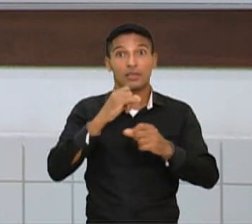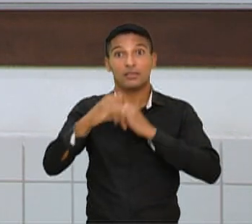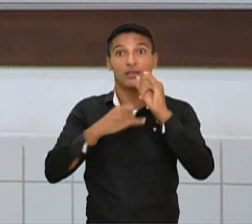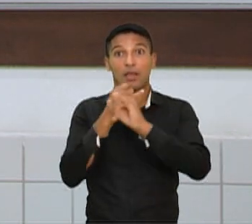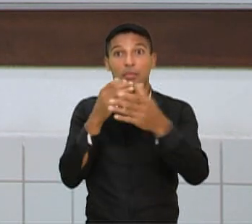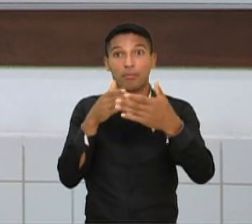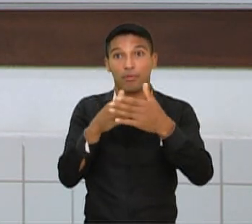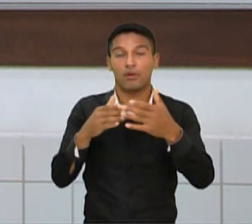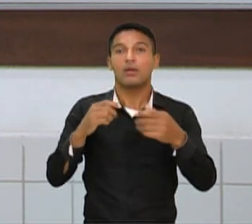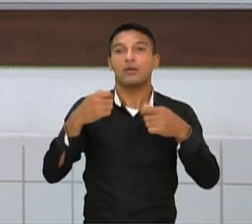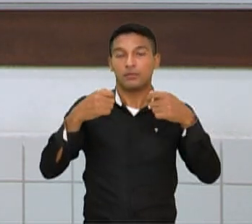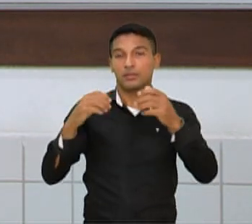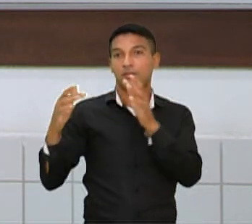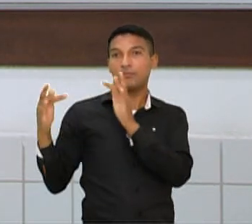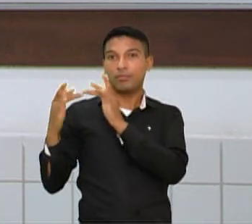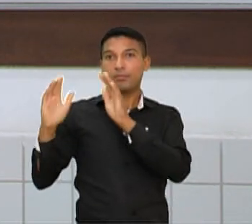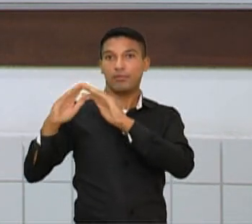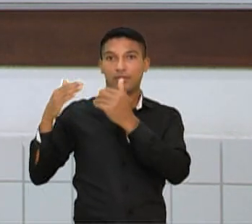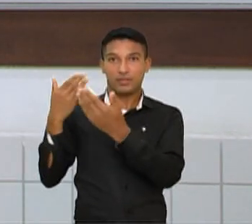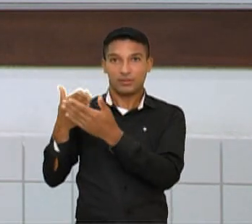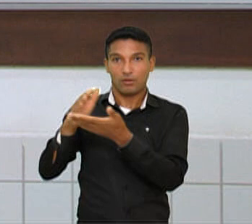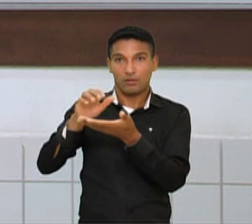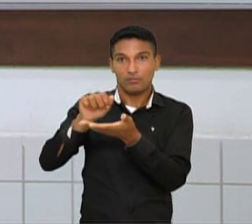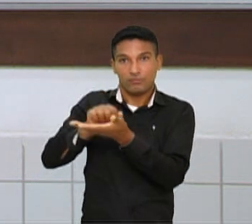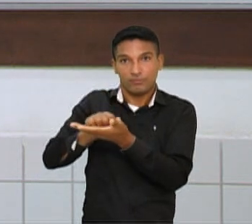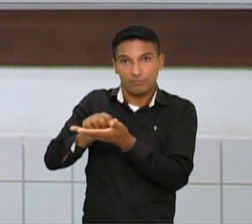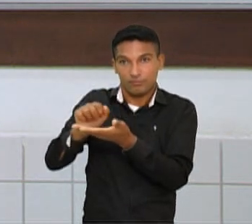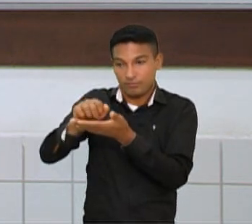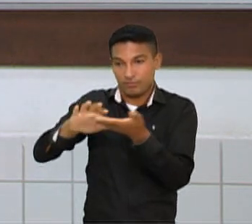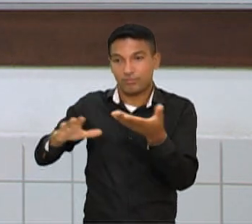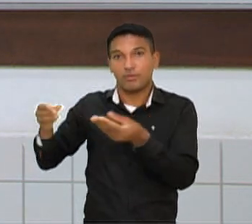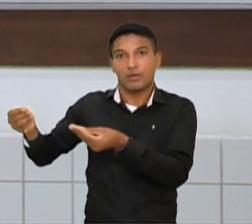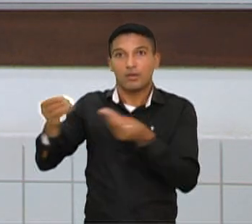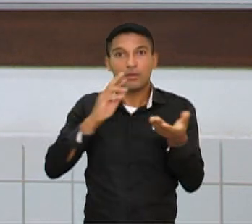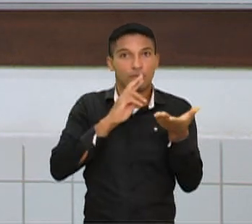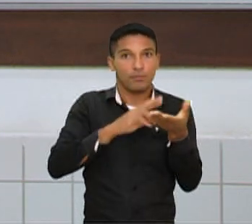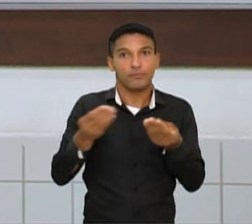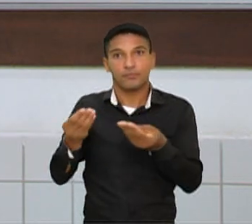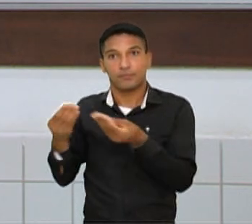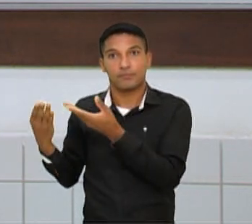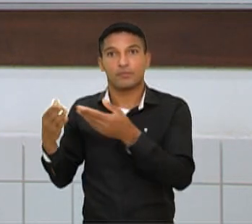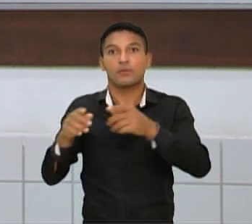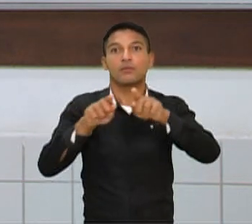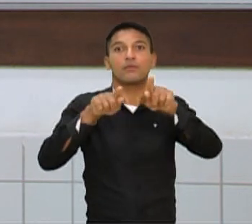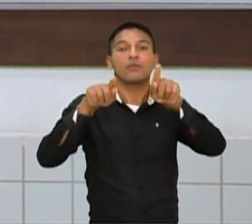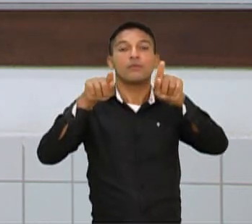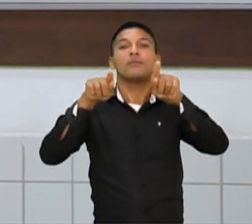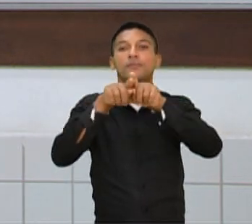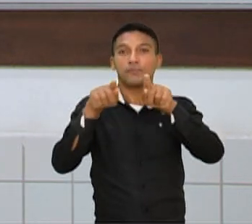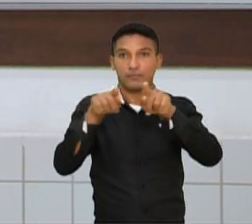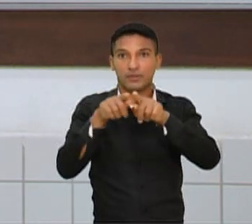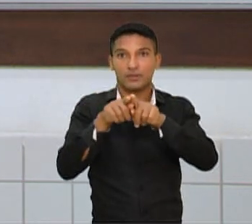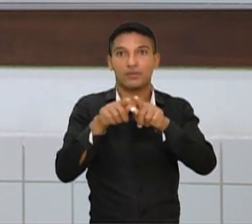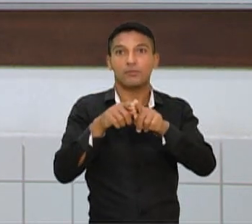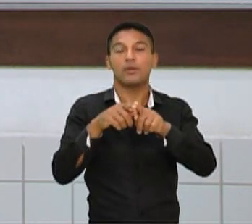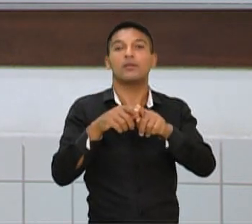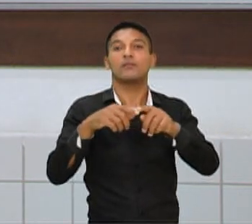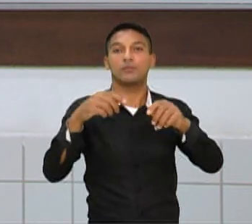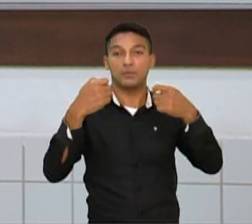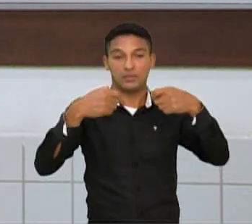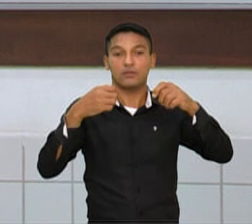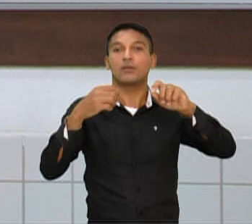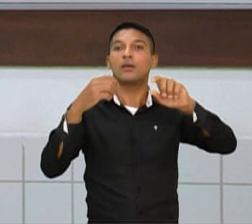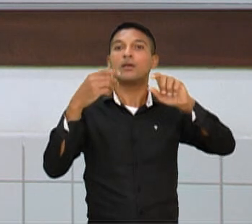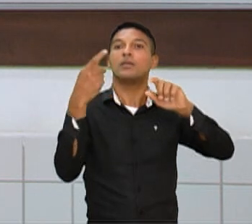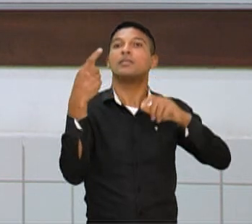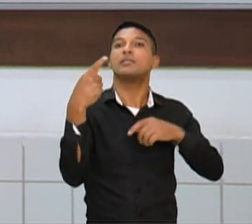seu professor para esclarecer dúvidas e aqueles alunos que ainda estão com dificuldade de acesso ao material, entre em contato com sua escola, que eu